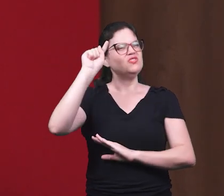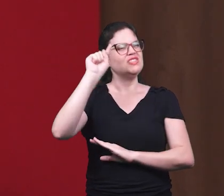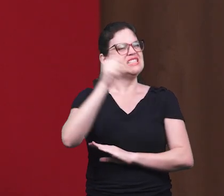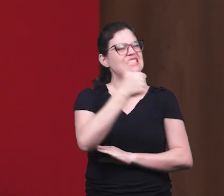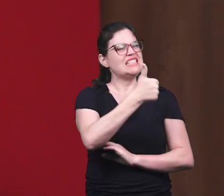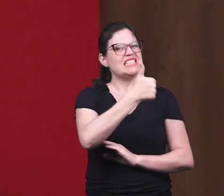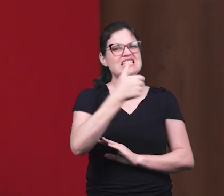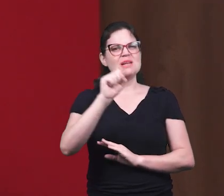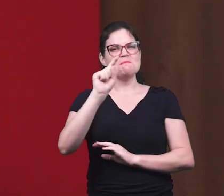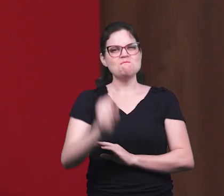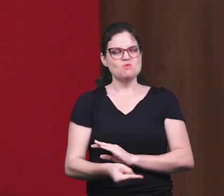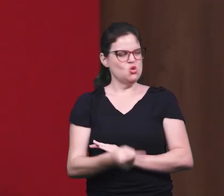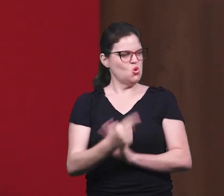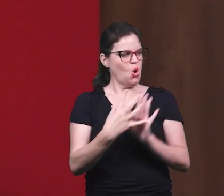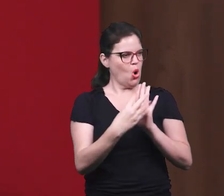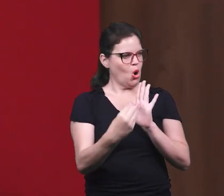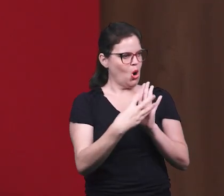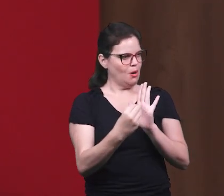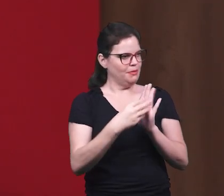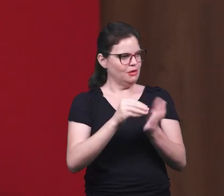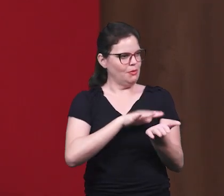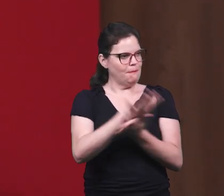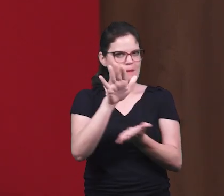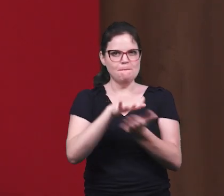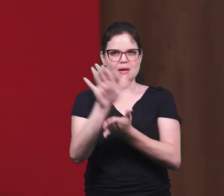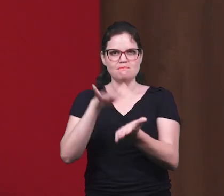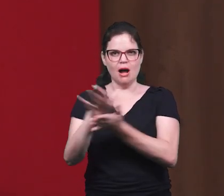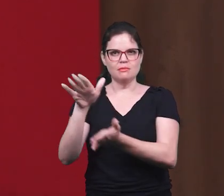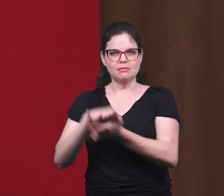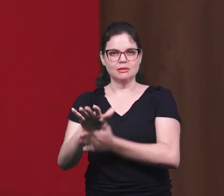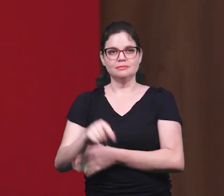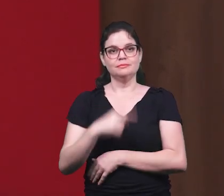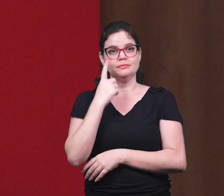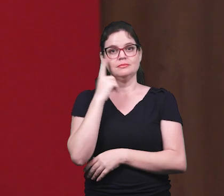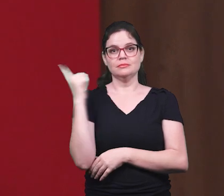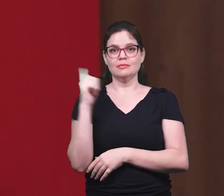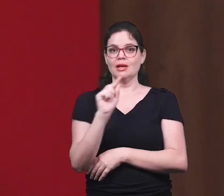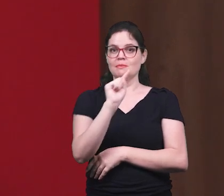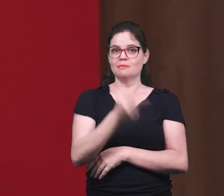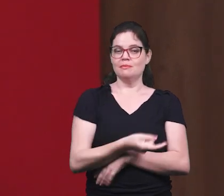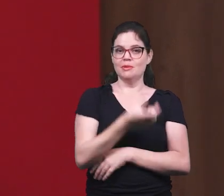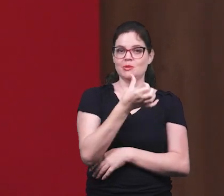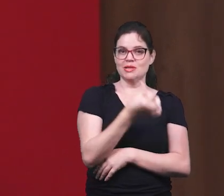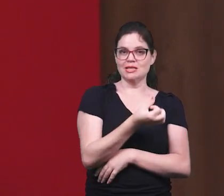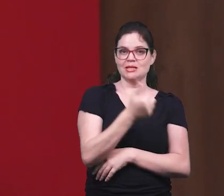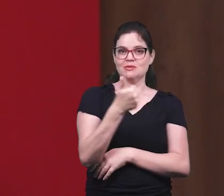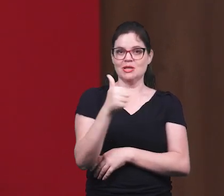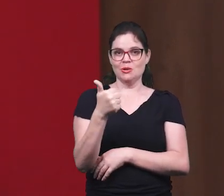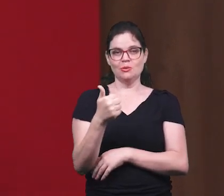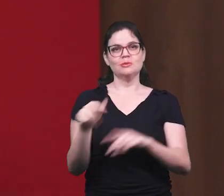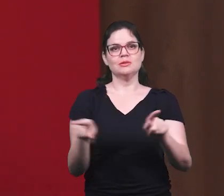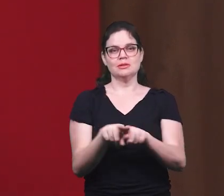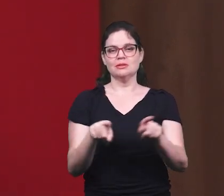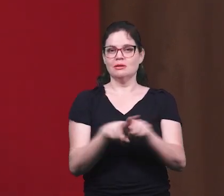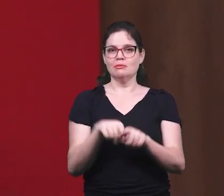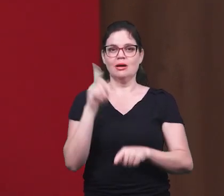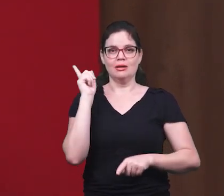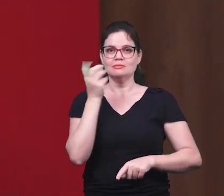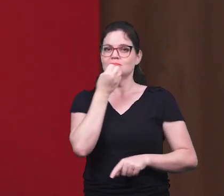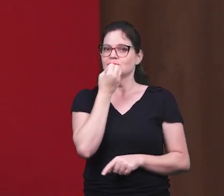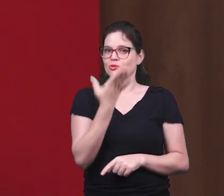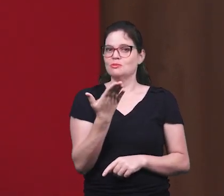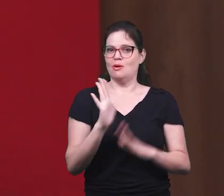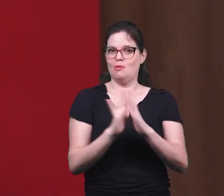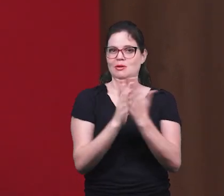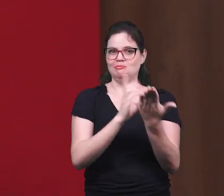cópias das teses dele foram impressas e divulgadas, né? E aqui, então, em 1611, também contemporâneo